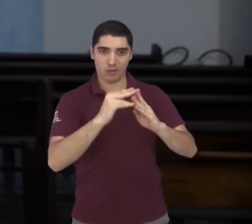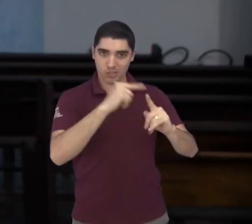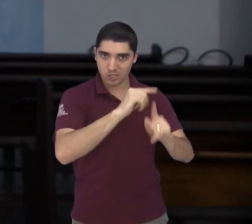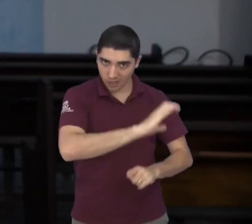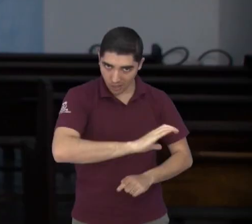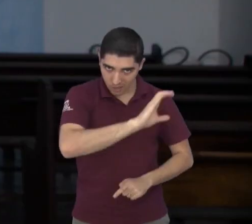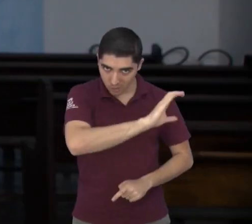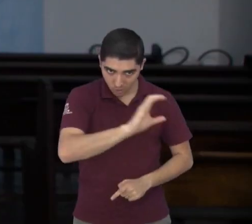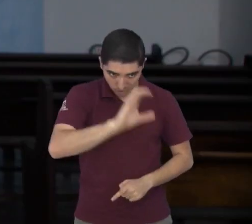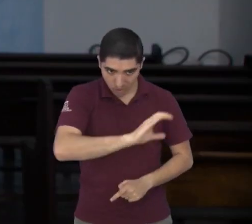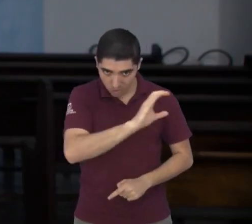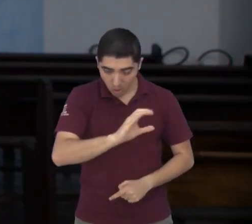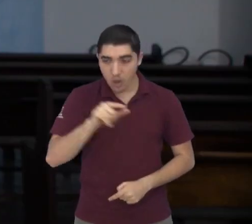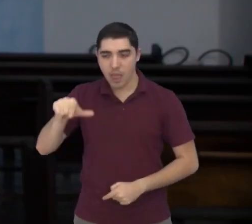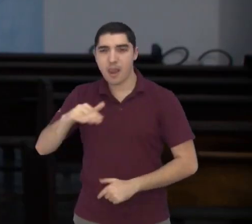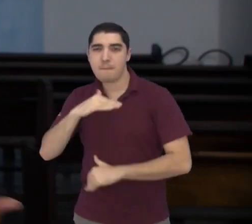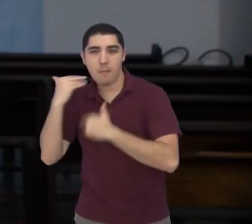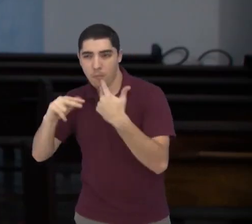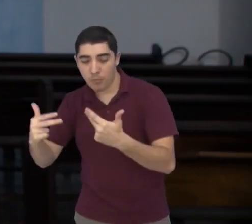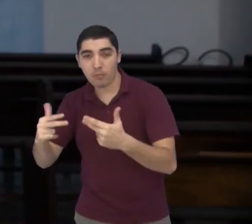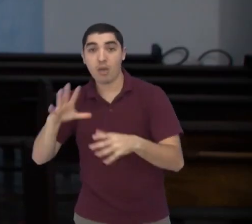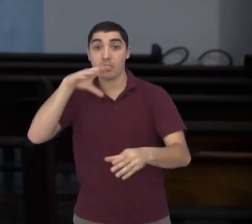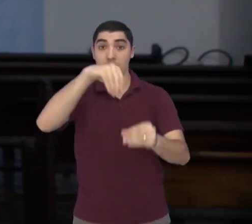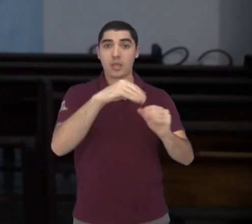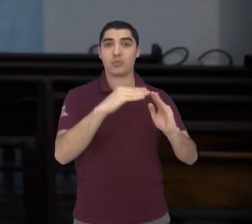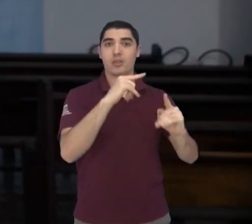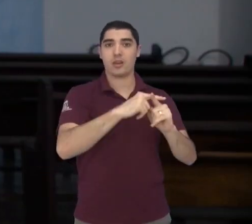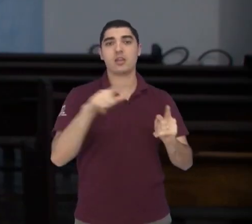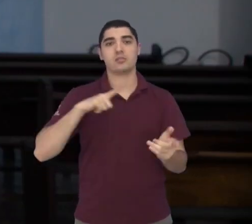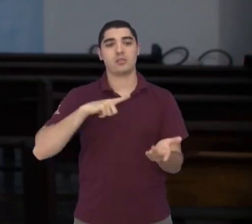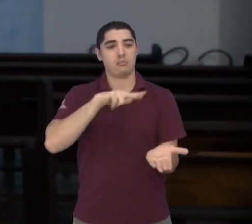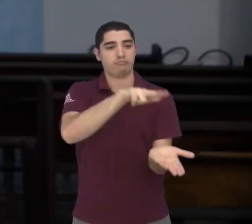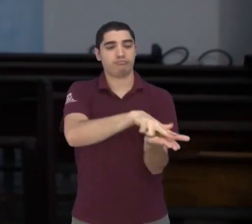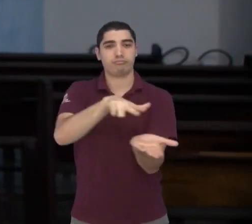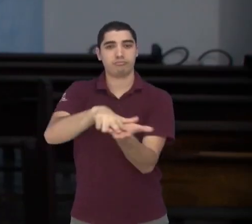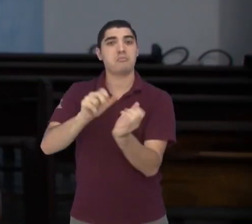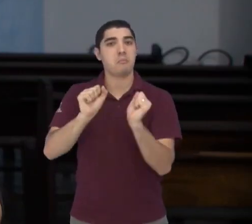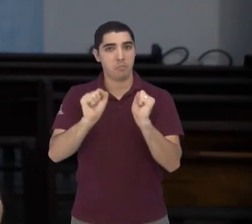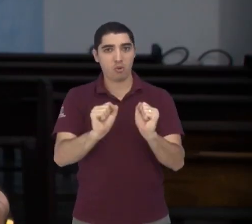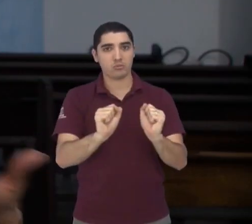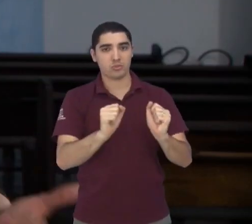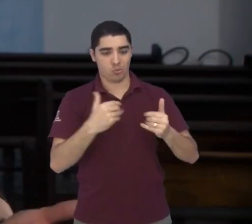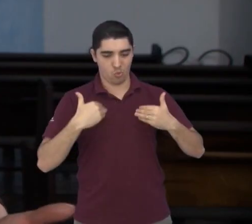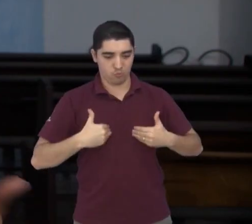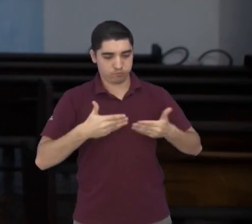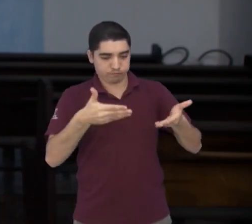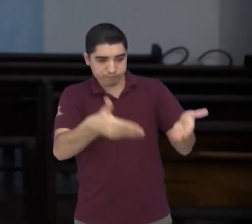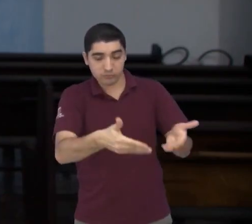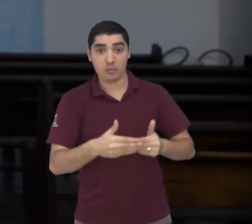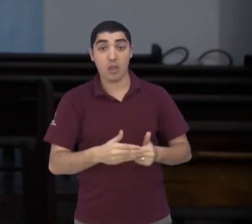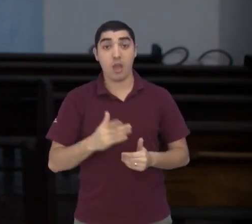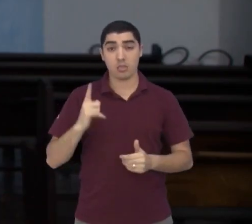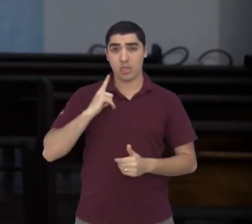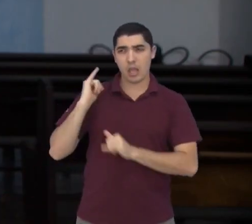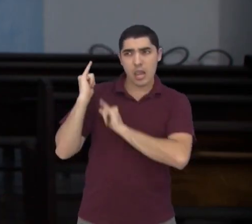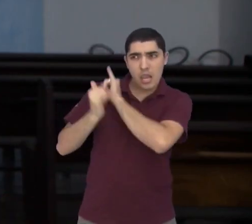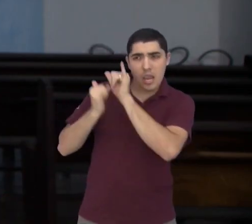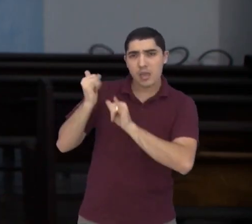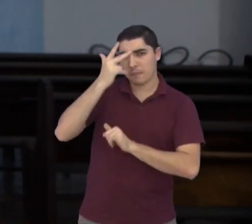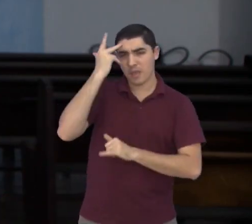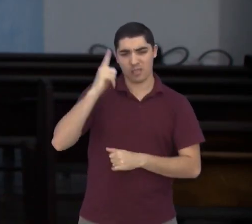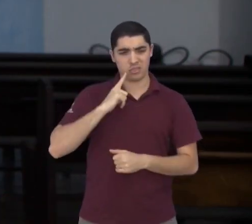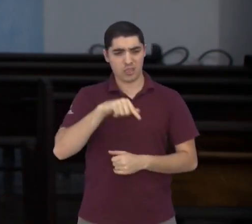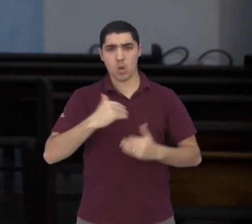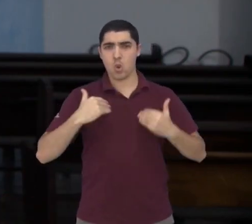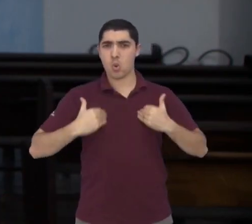templos, mas não é esse o nosso caso. Aqui é uma igreja de irmandade. Contava-se a lenda que aqui tinha um corpo enterrado.